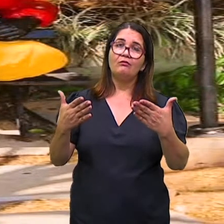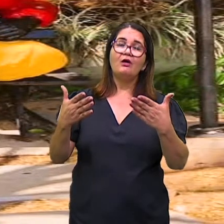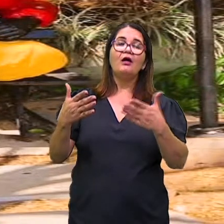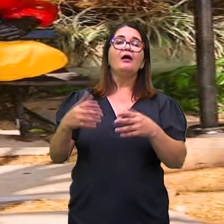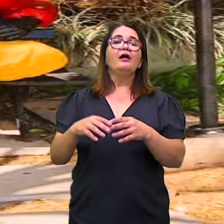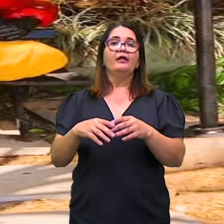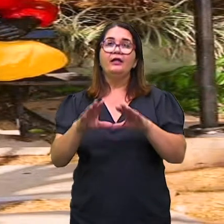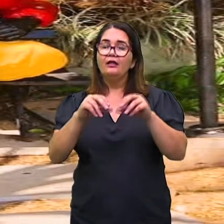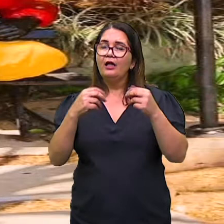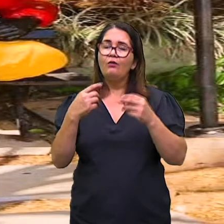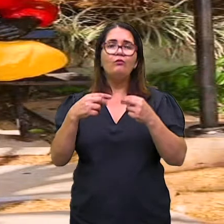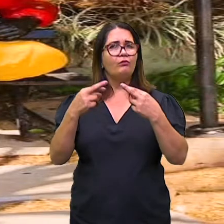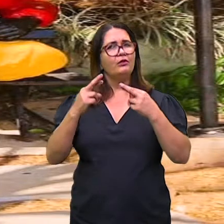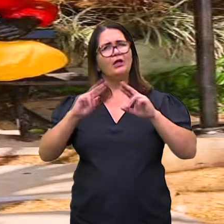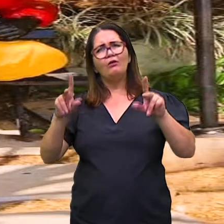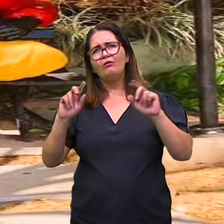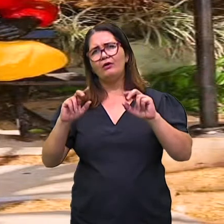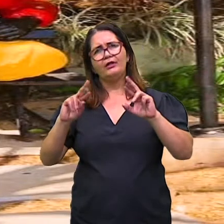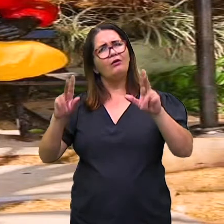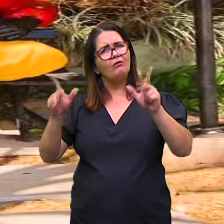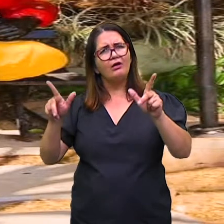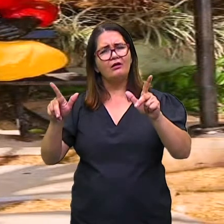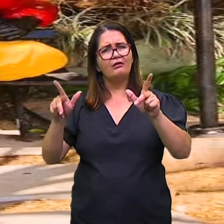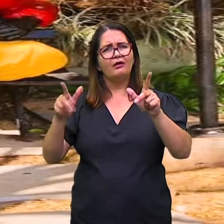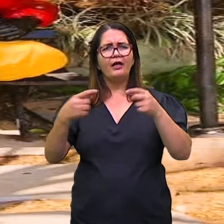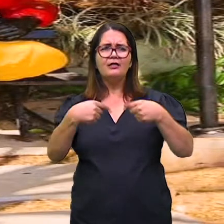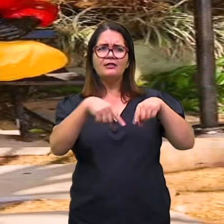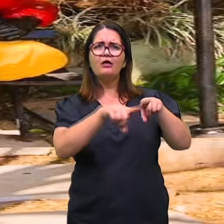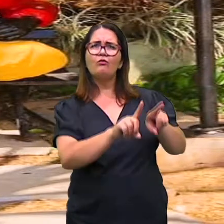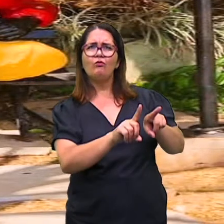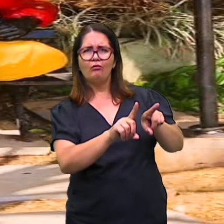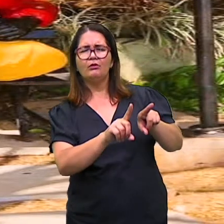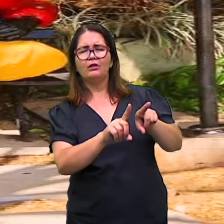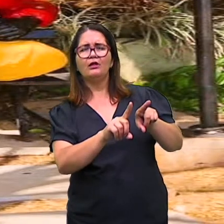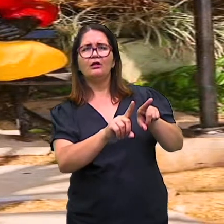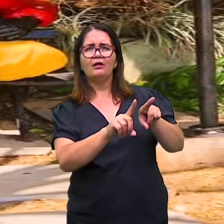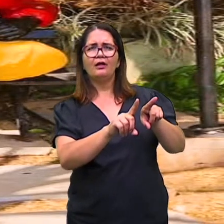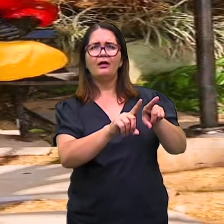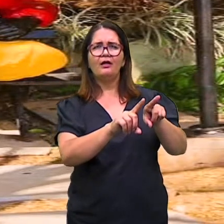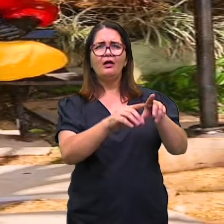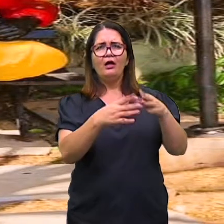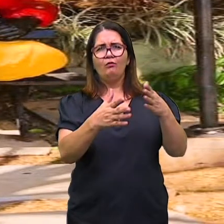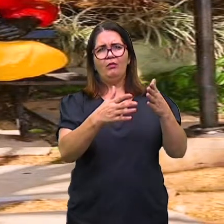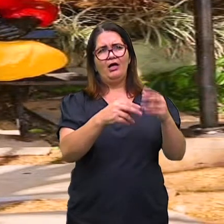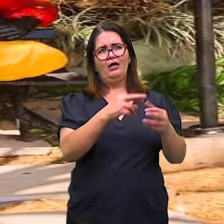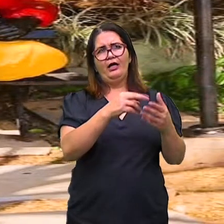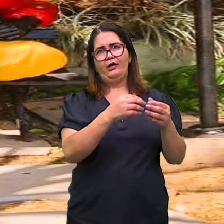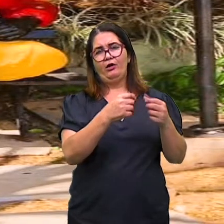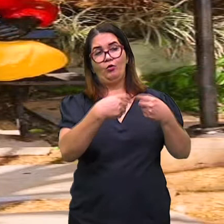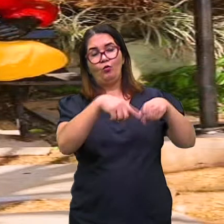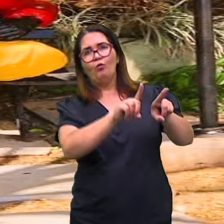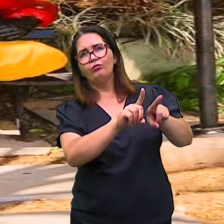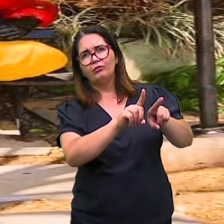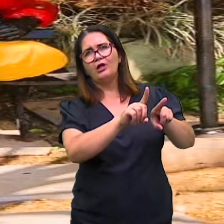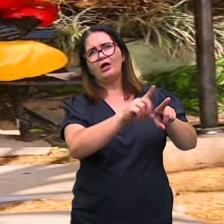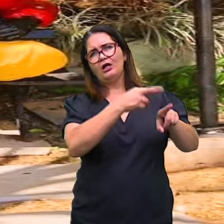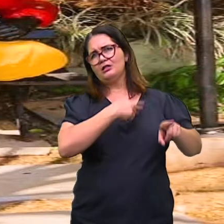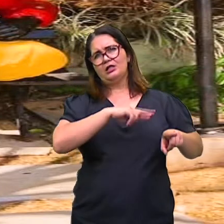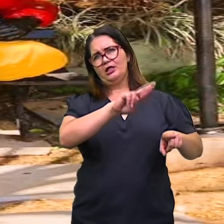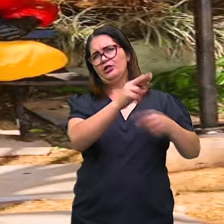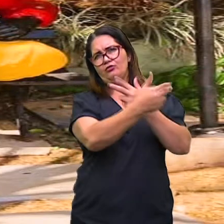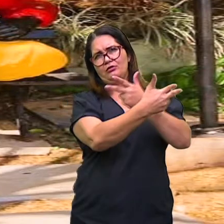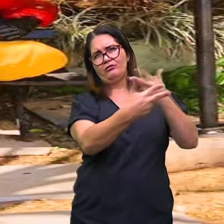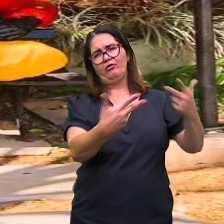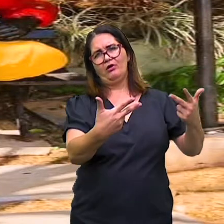eles pegam essa festa nas comemorações do Divino Espírito Santo, que é chamada a Festa do Divino,